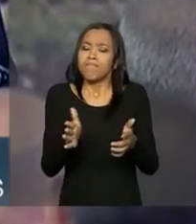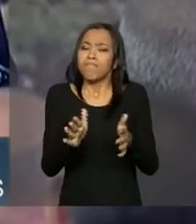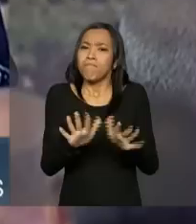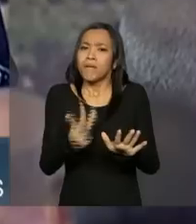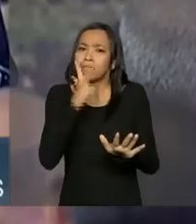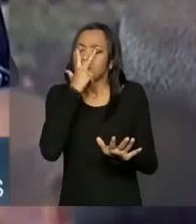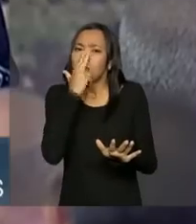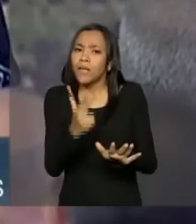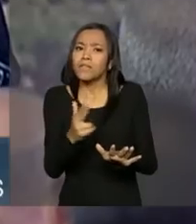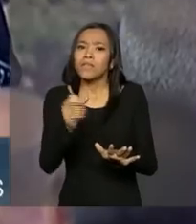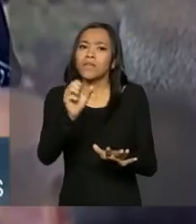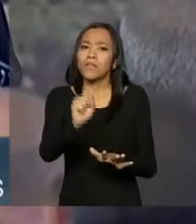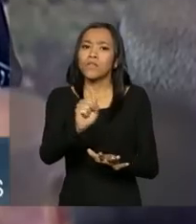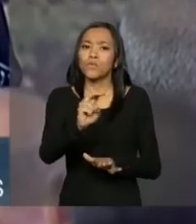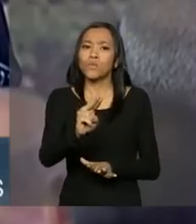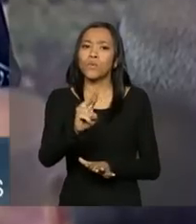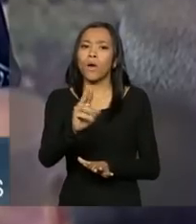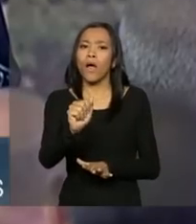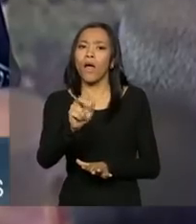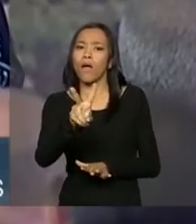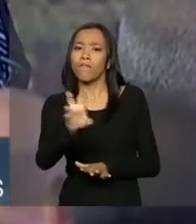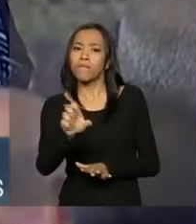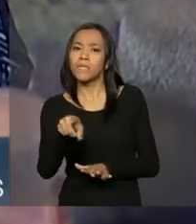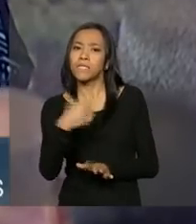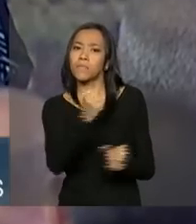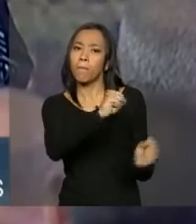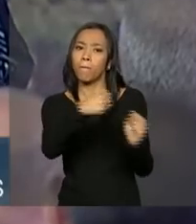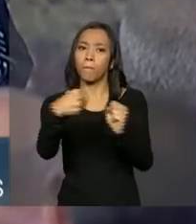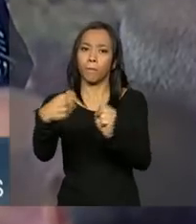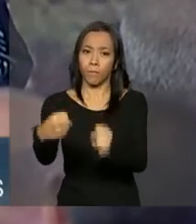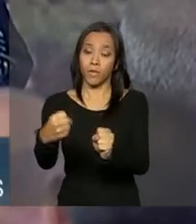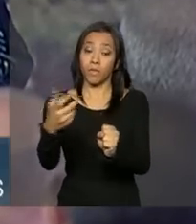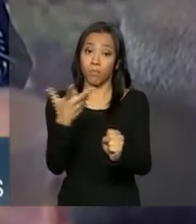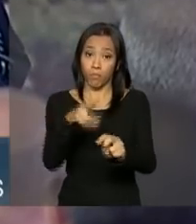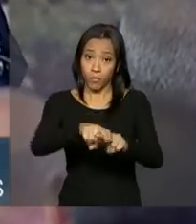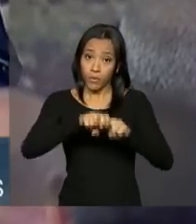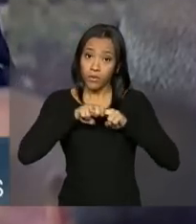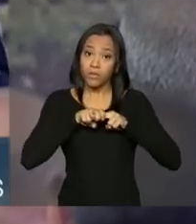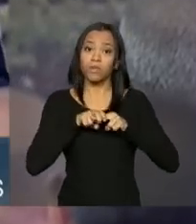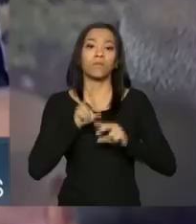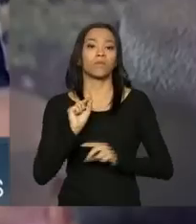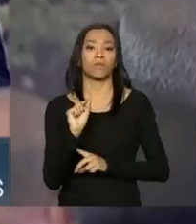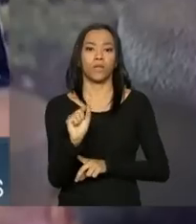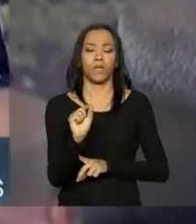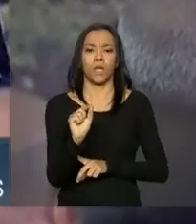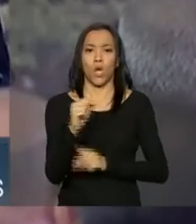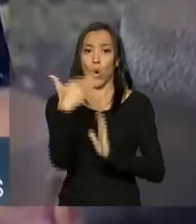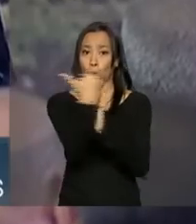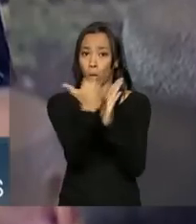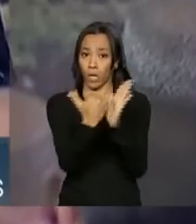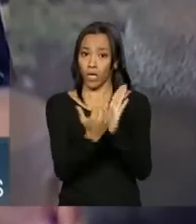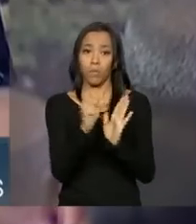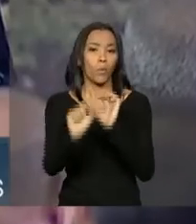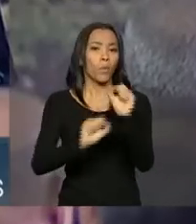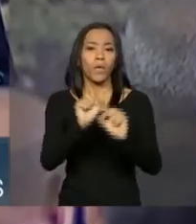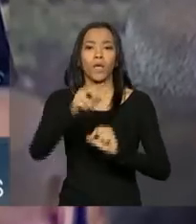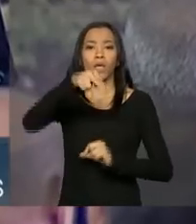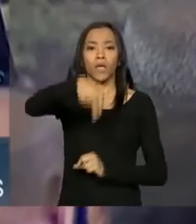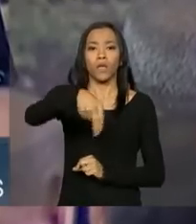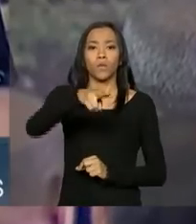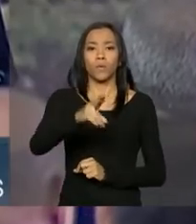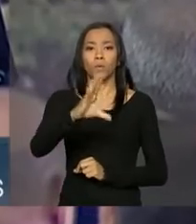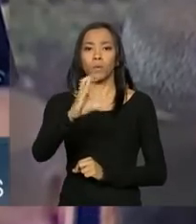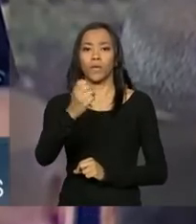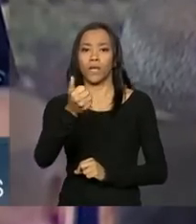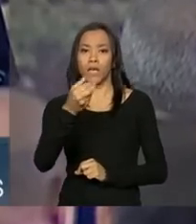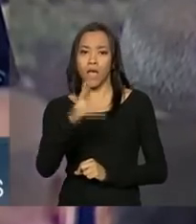ser suave, ele tem de ser um poder. Daí porque o Programa Nuclear da Marinha e o Programa